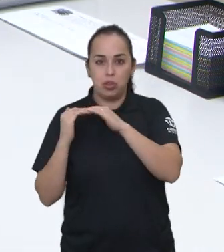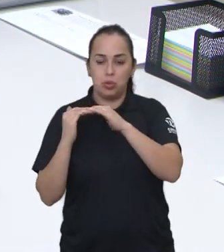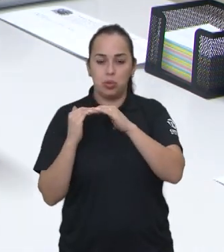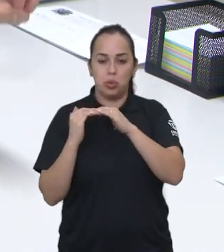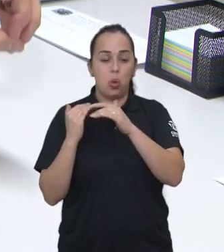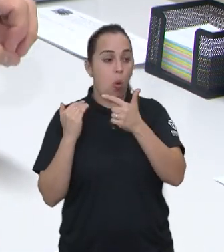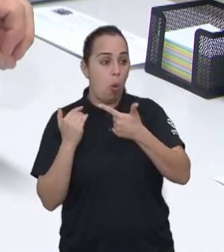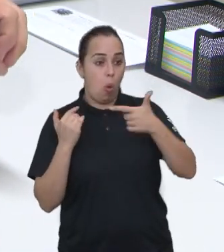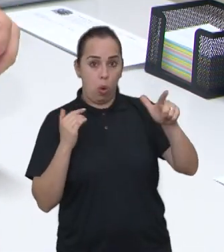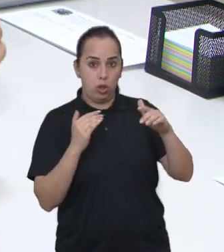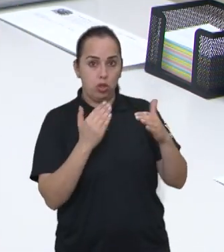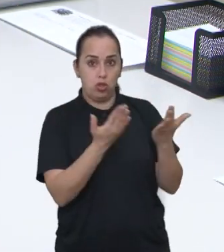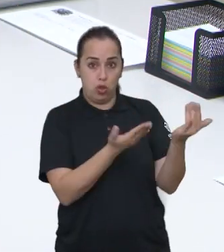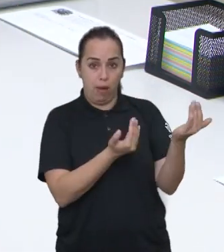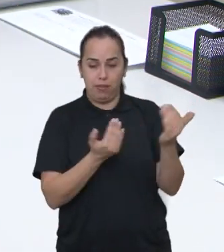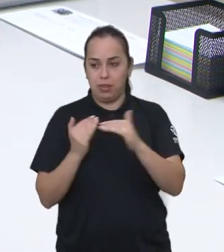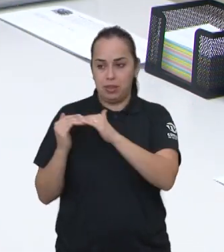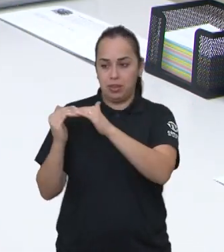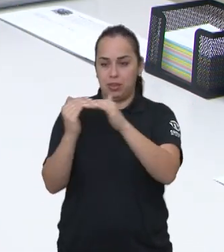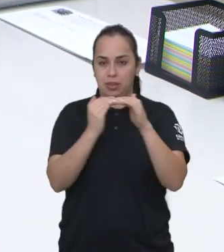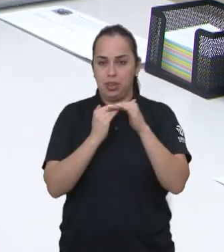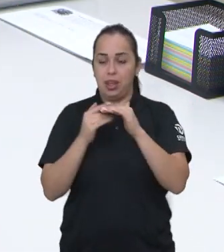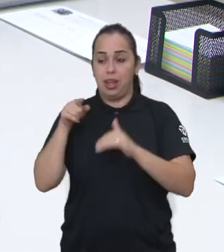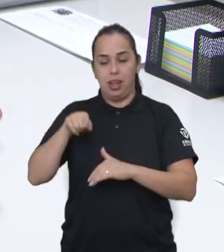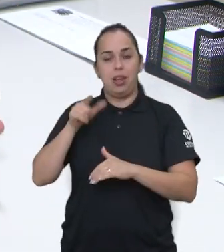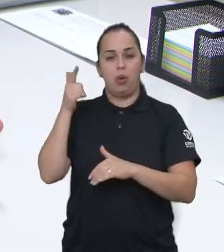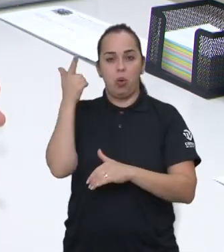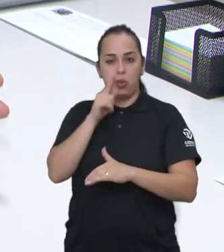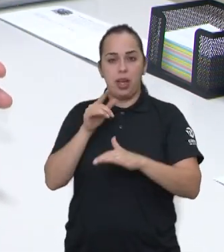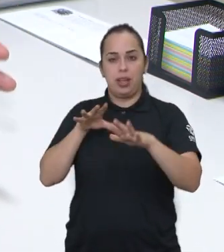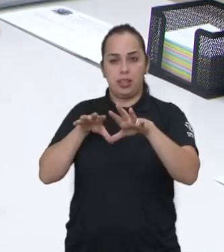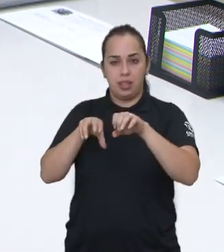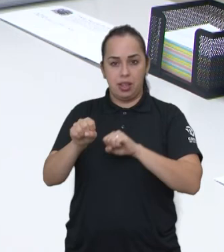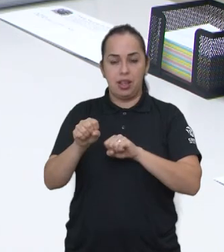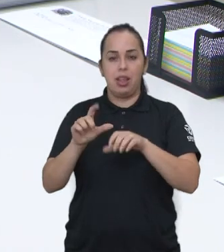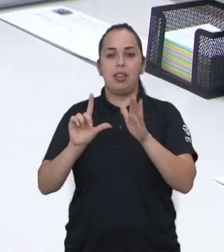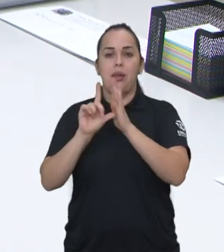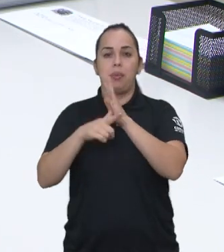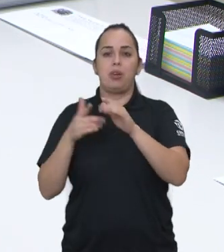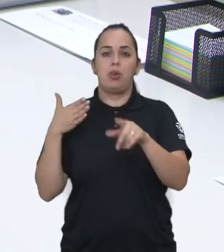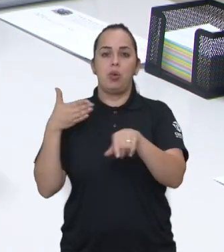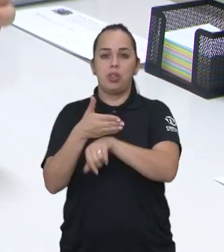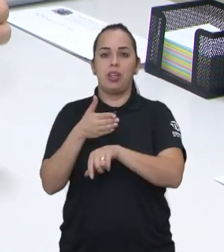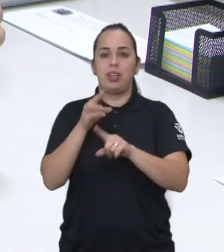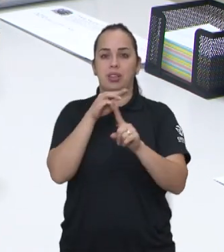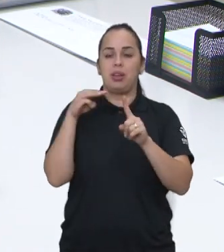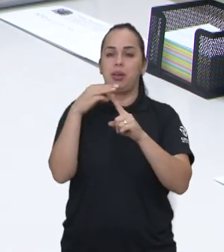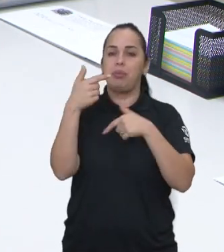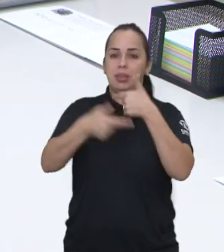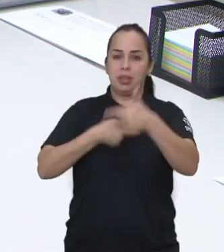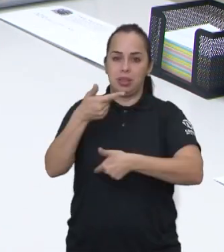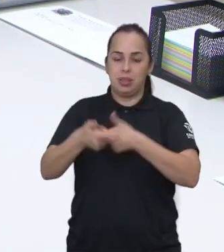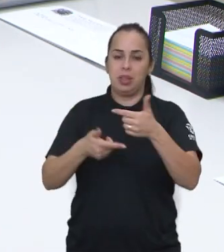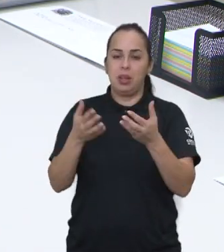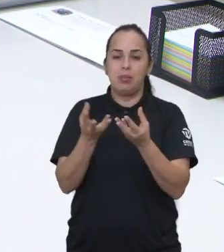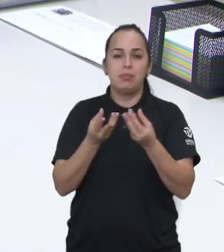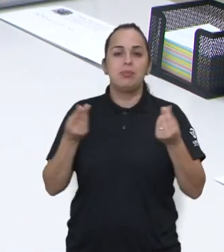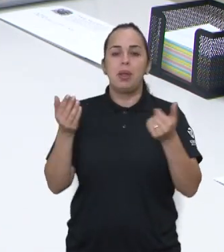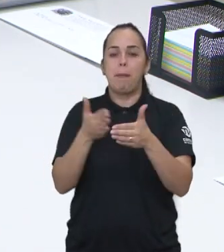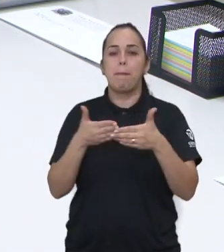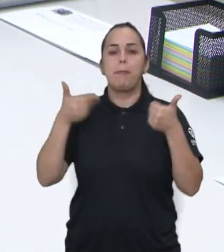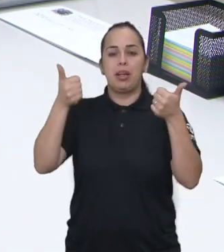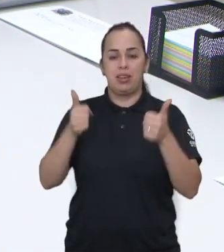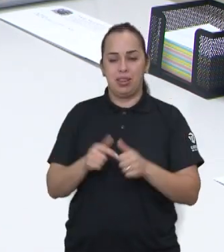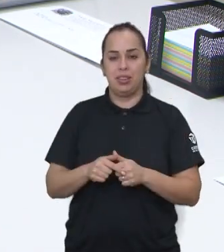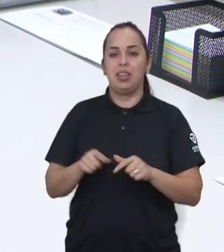com os outros jovens é uma maneira dele se formar e dele está se inserindo no mercado trabalho qualificado